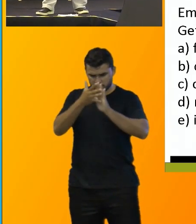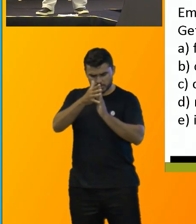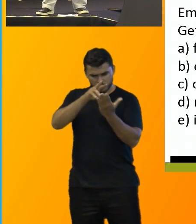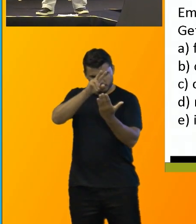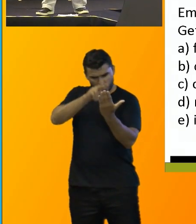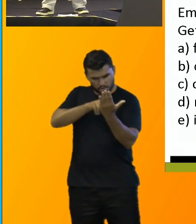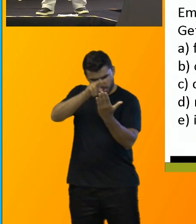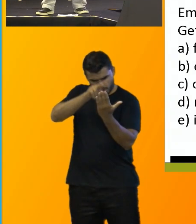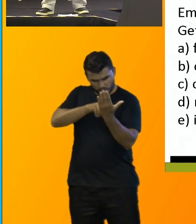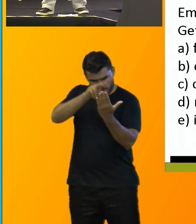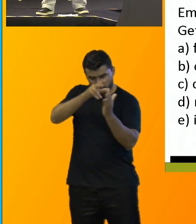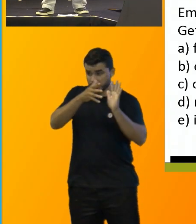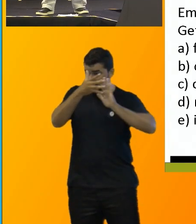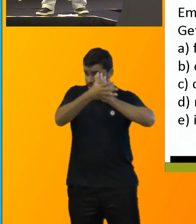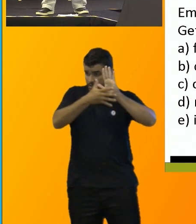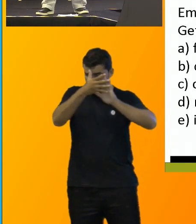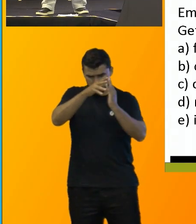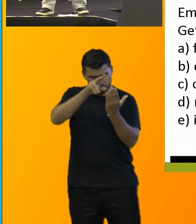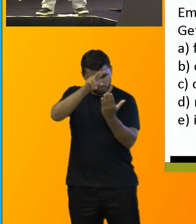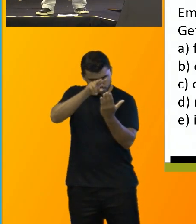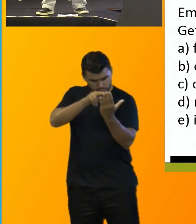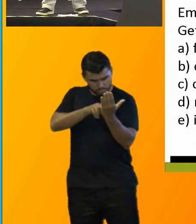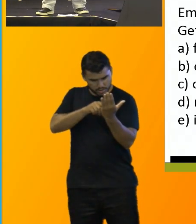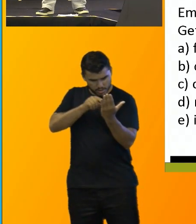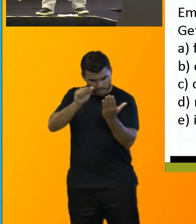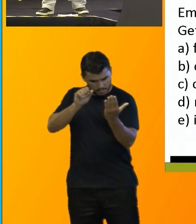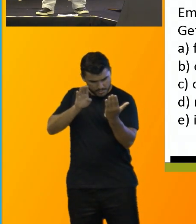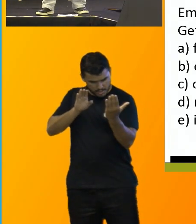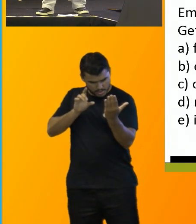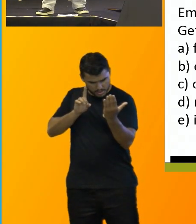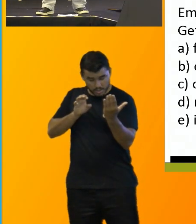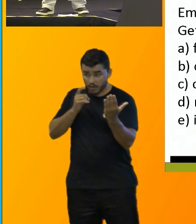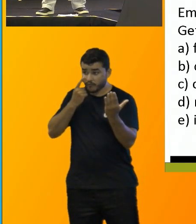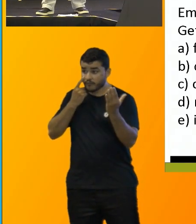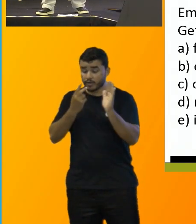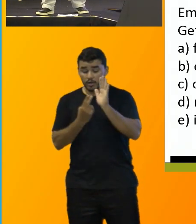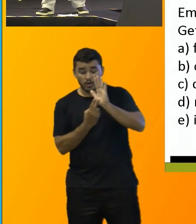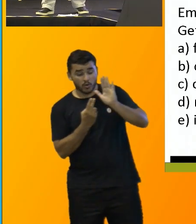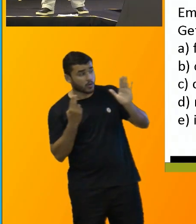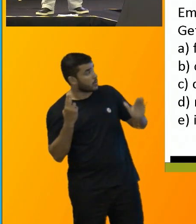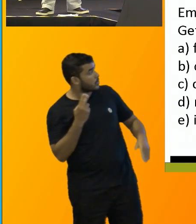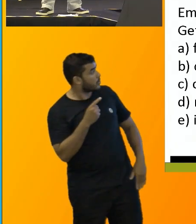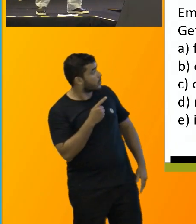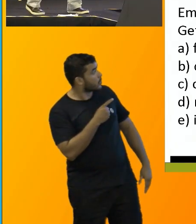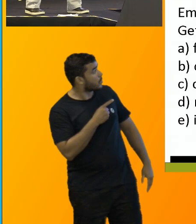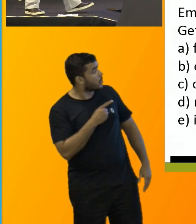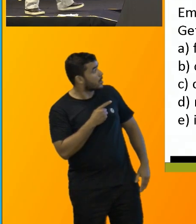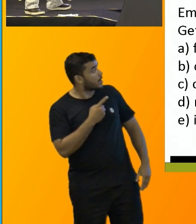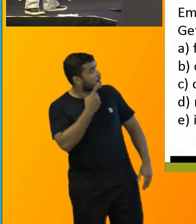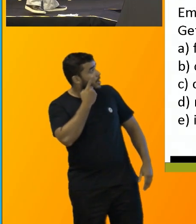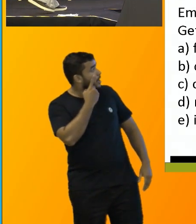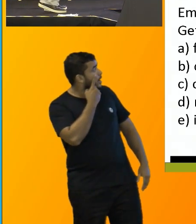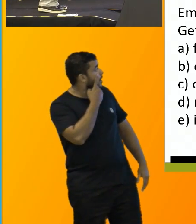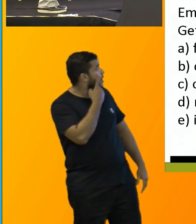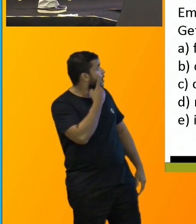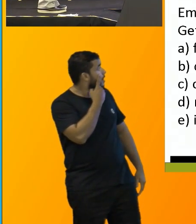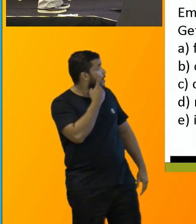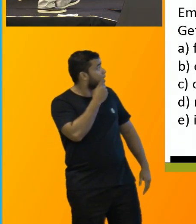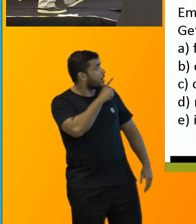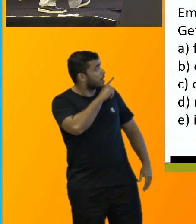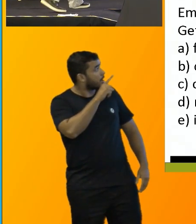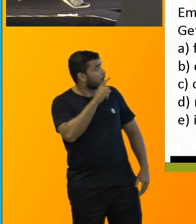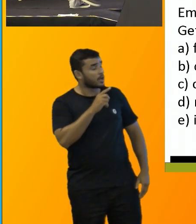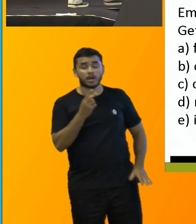favor, não esqueça de ver a fonte e o comando. A fonte da questão, ela muitas